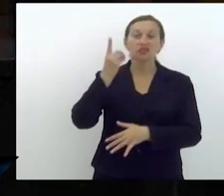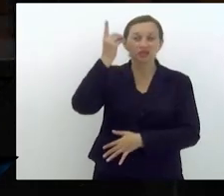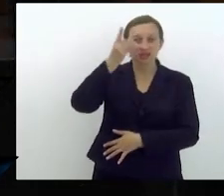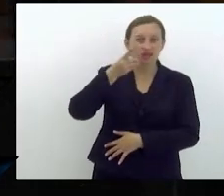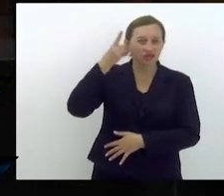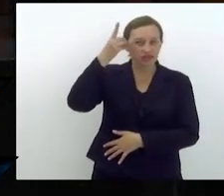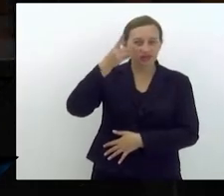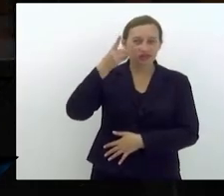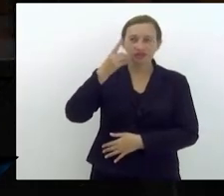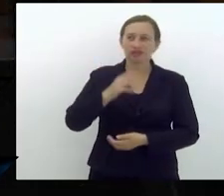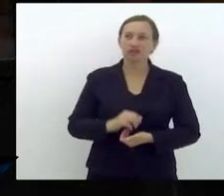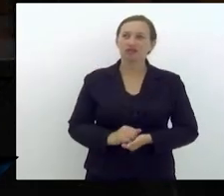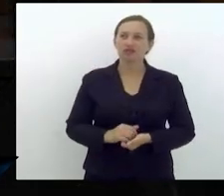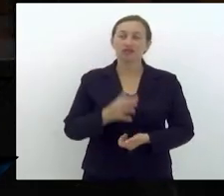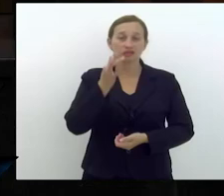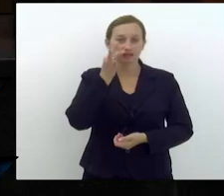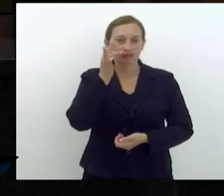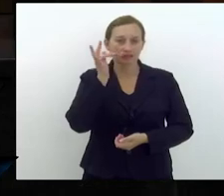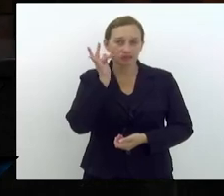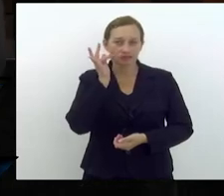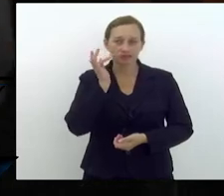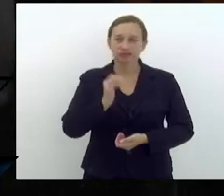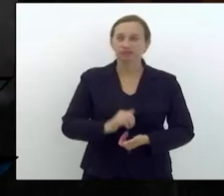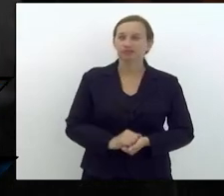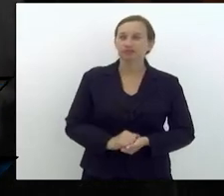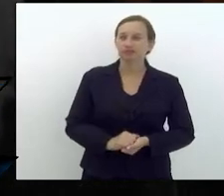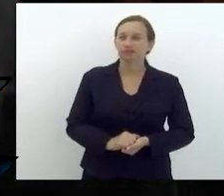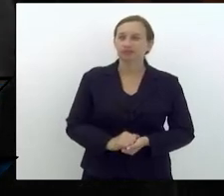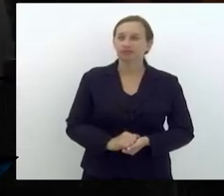Deputado Flávio Serafim